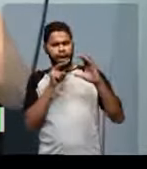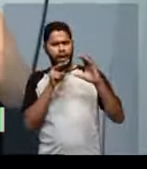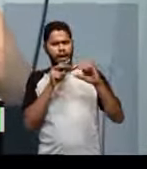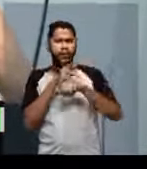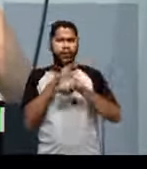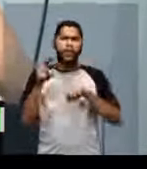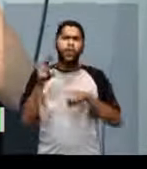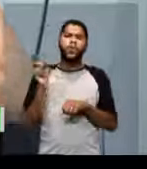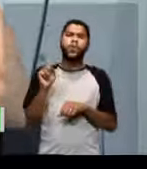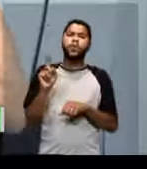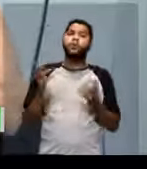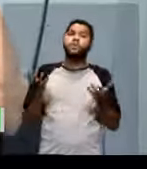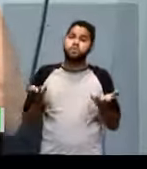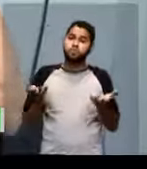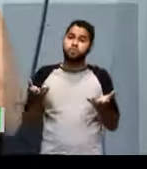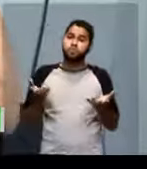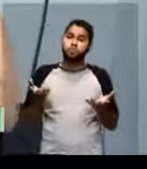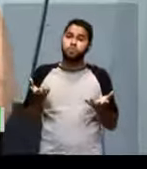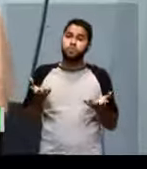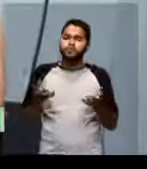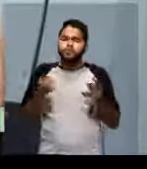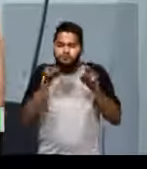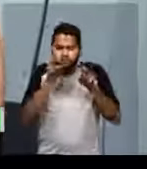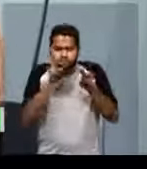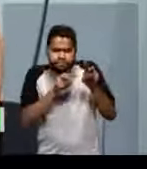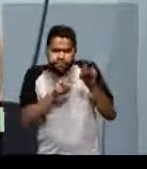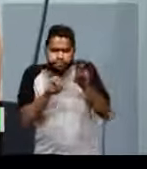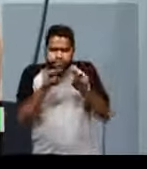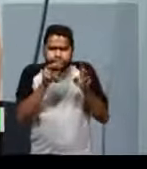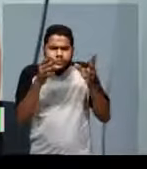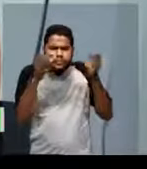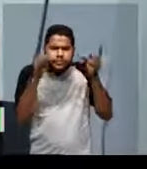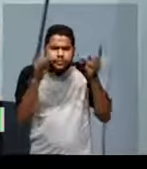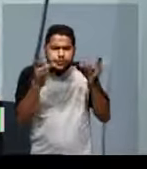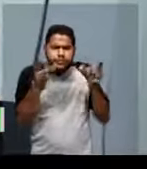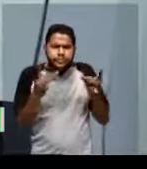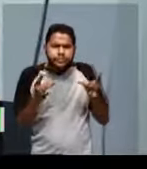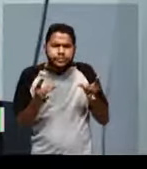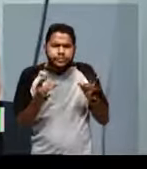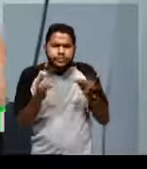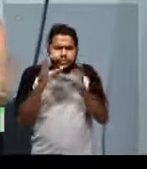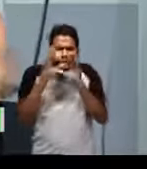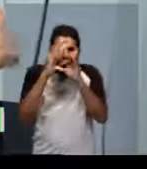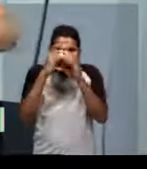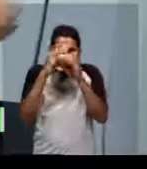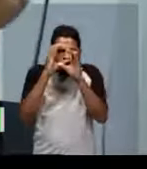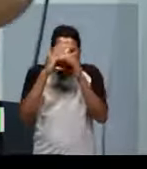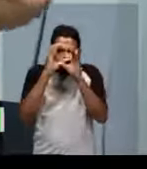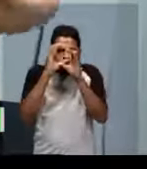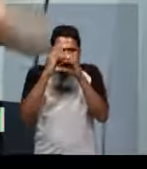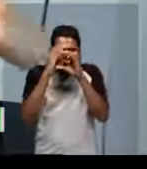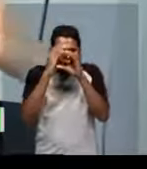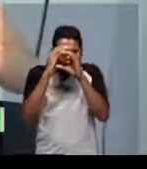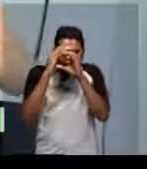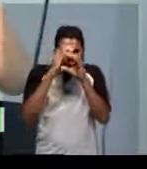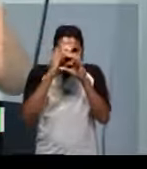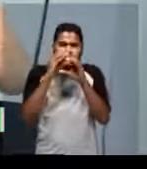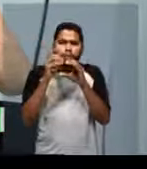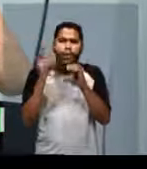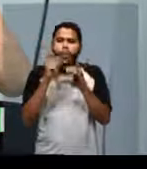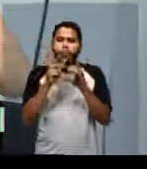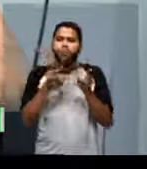é? Né? Então, exige aí uma análise minuciosa, microscópica. Você tem que chegar lá na